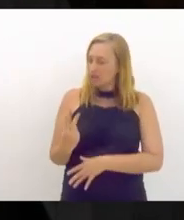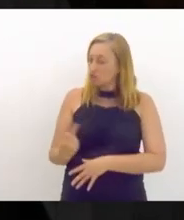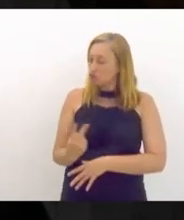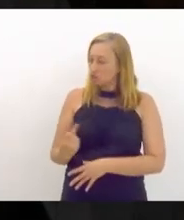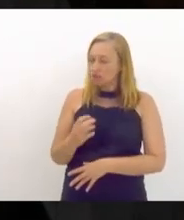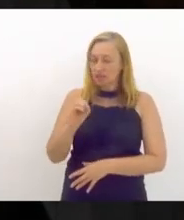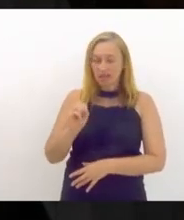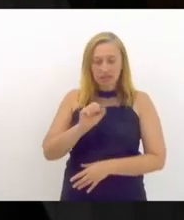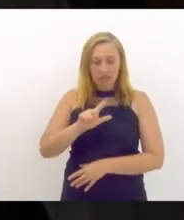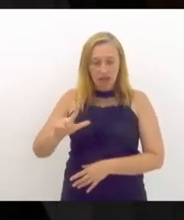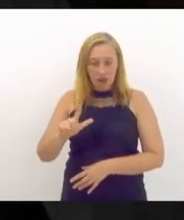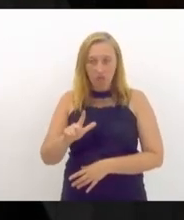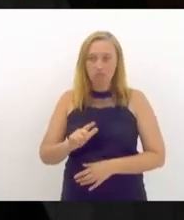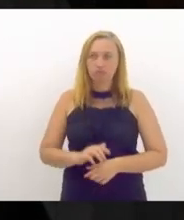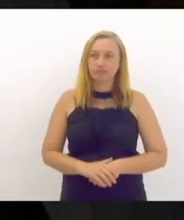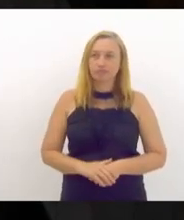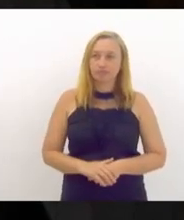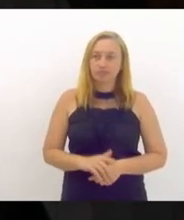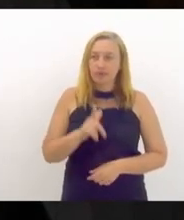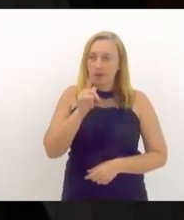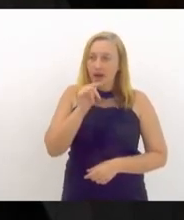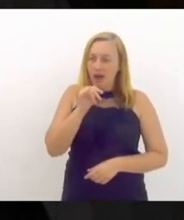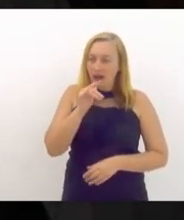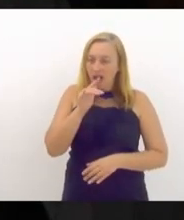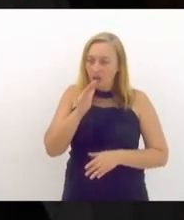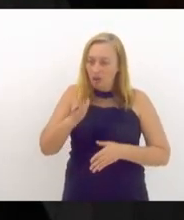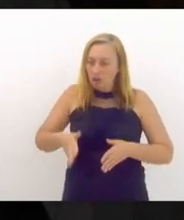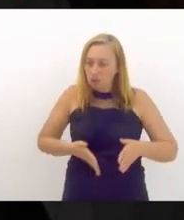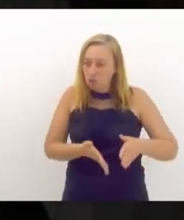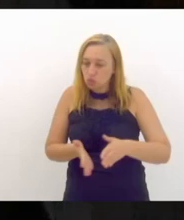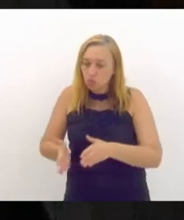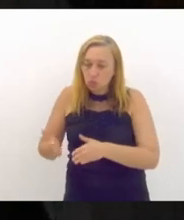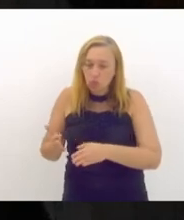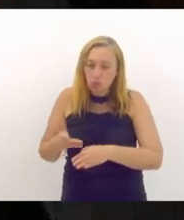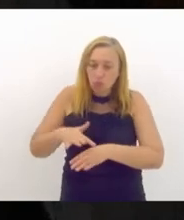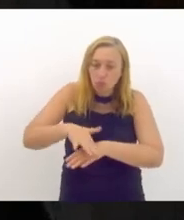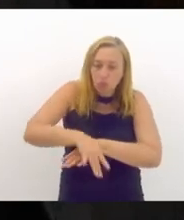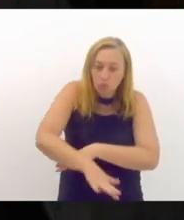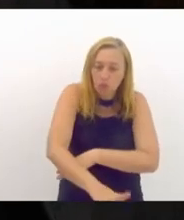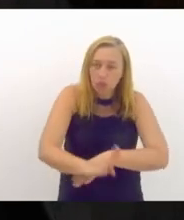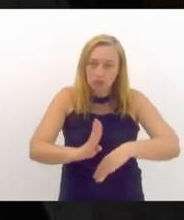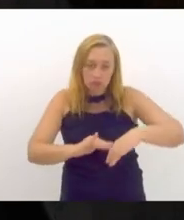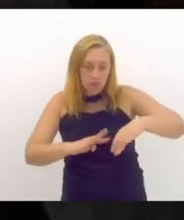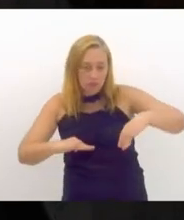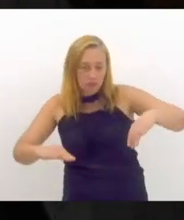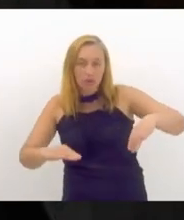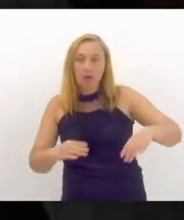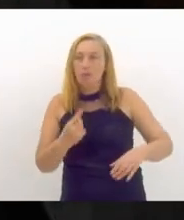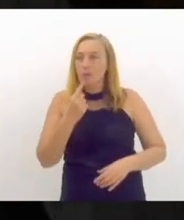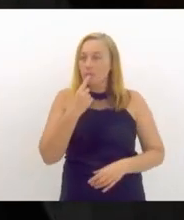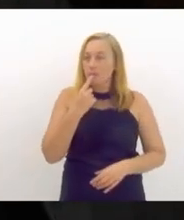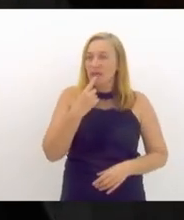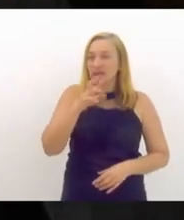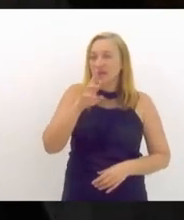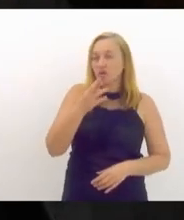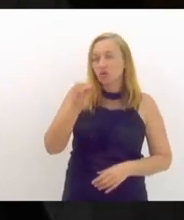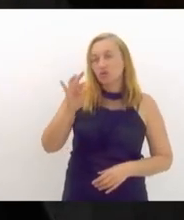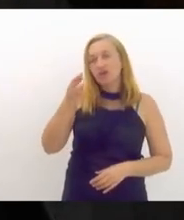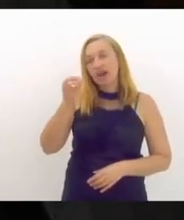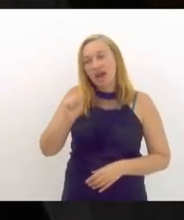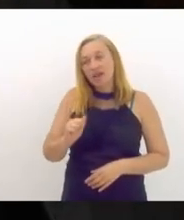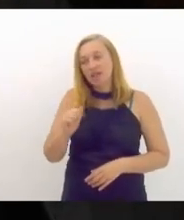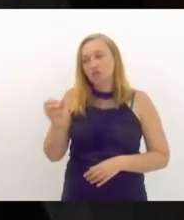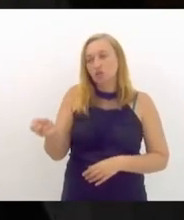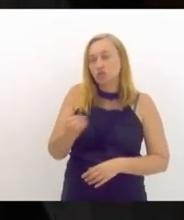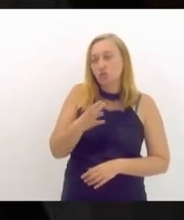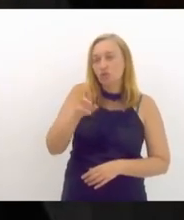lançar as águas na Baía de Guanabara, lá perto da rodoviária, Novo Rio. Nós vamos fazendo uma cota